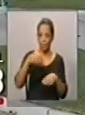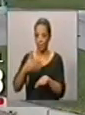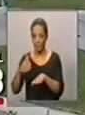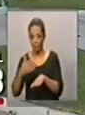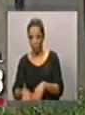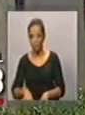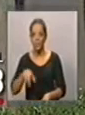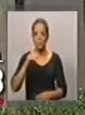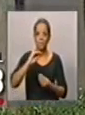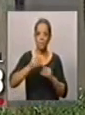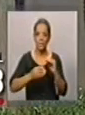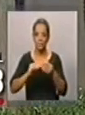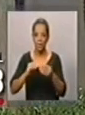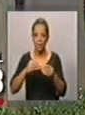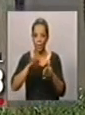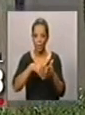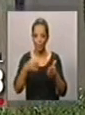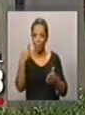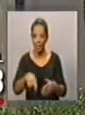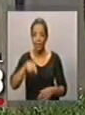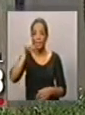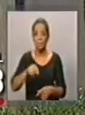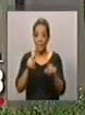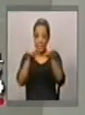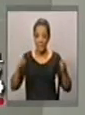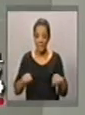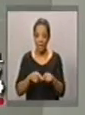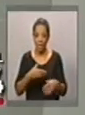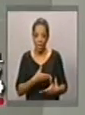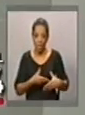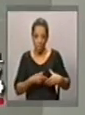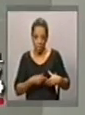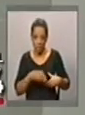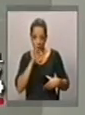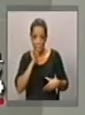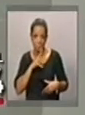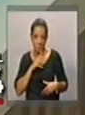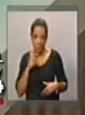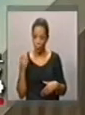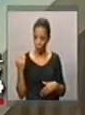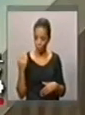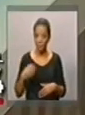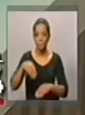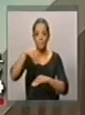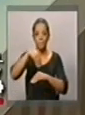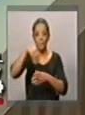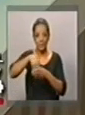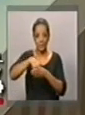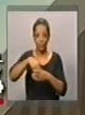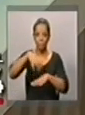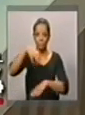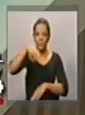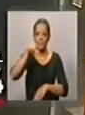há flexibilidade de horários e até uma sala de amamentação para recém-mamães. Nas instalações, também têm um